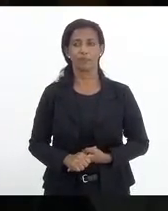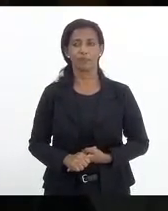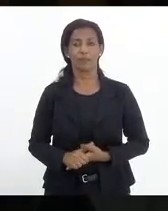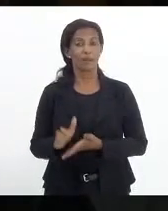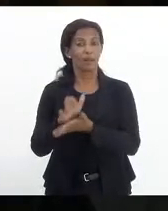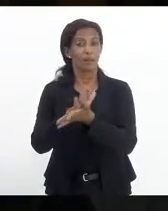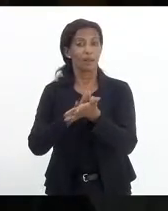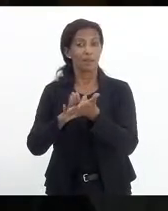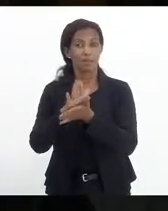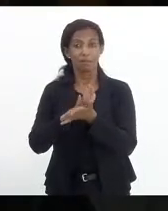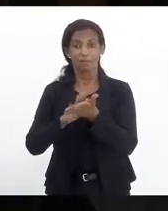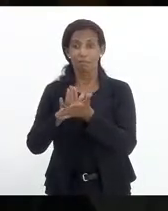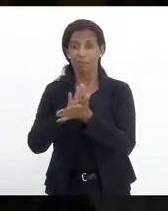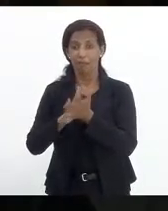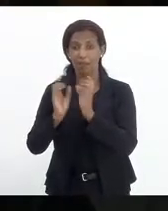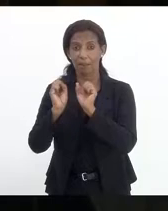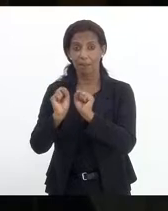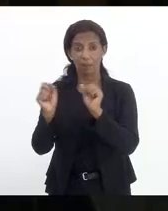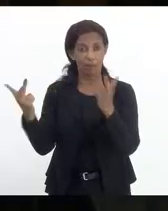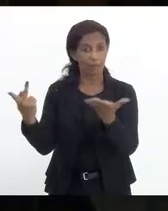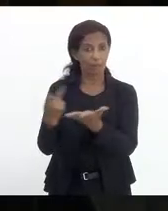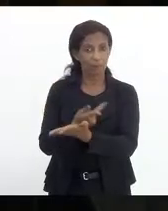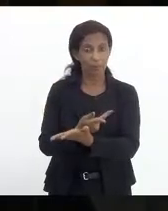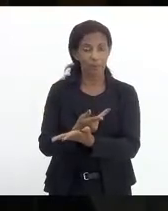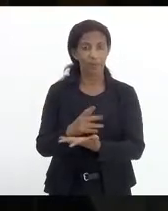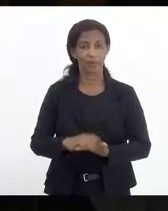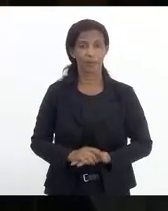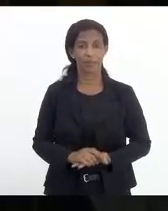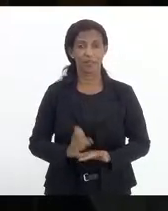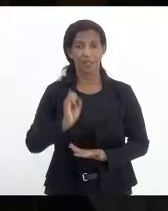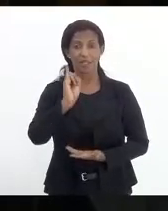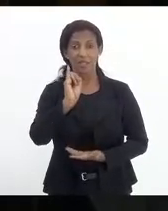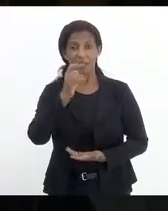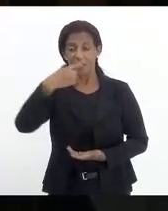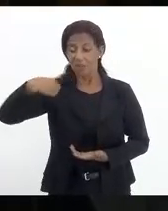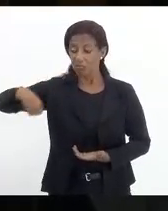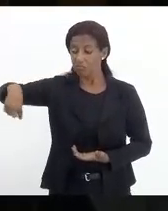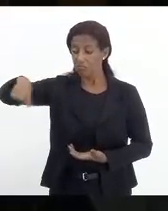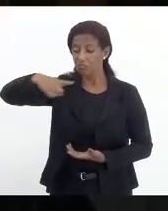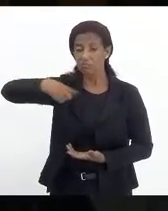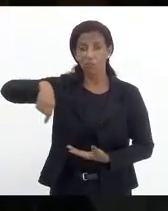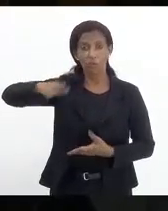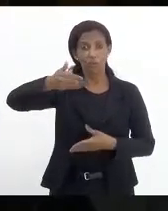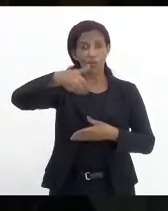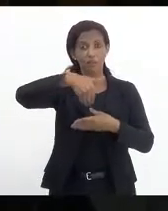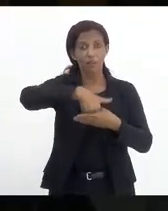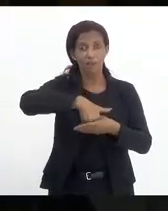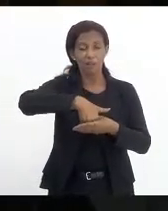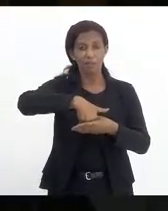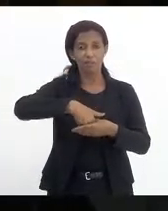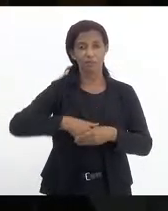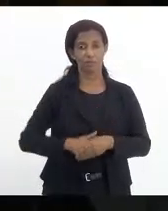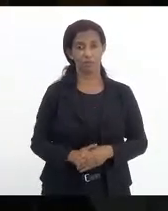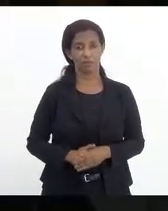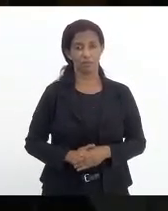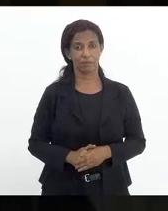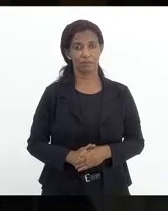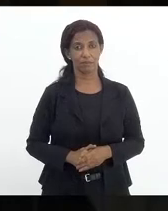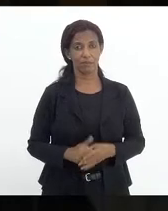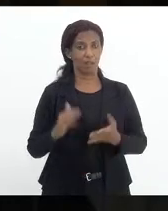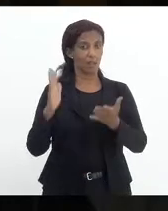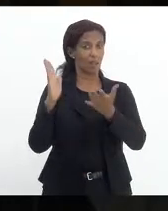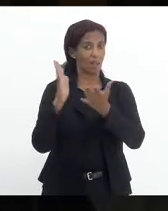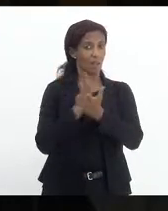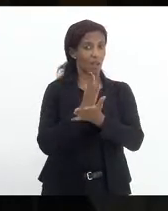e nada disso pode acontecer se não votarmos em alguma